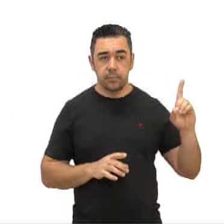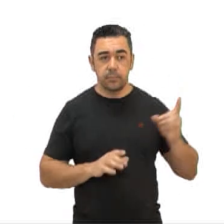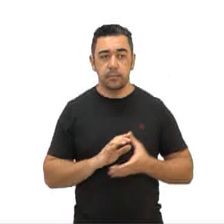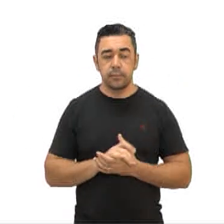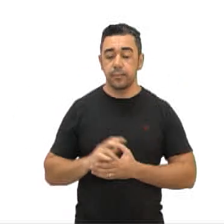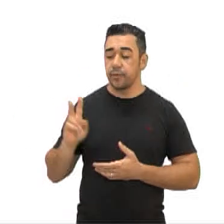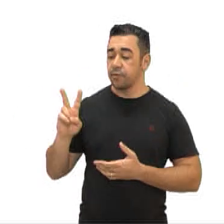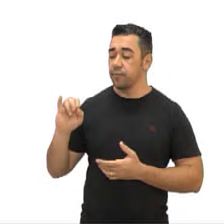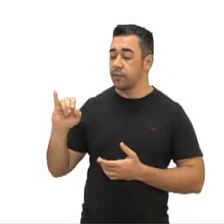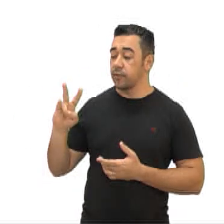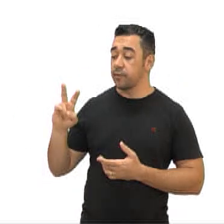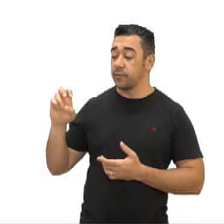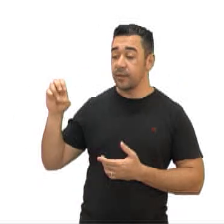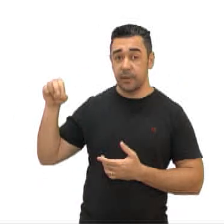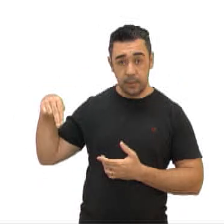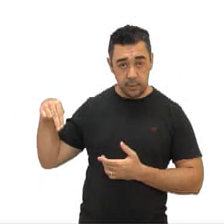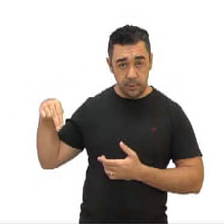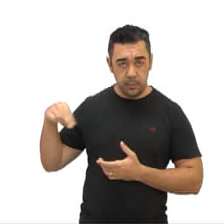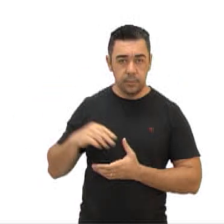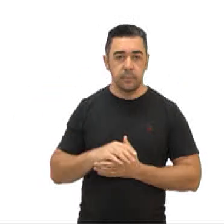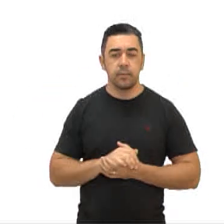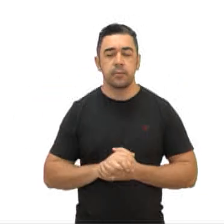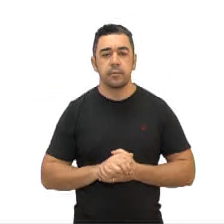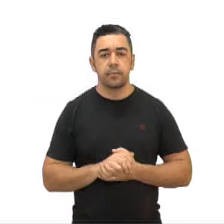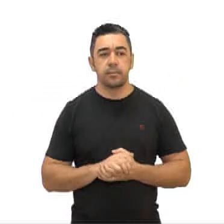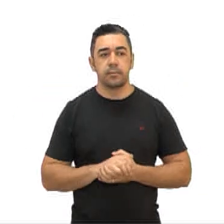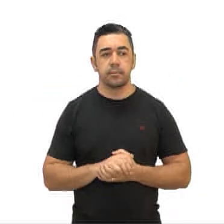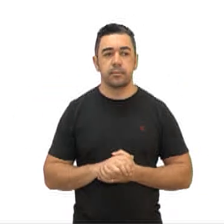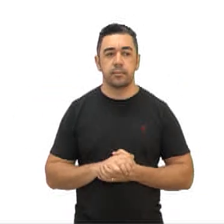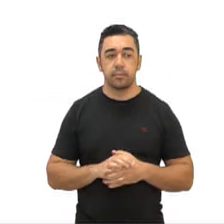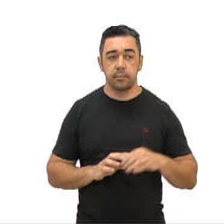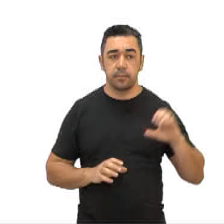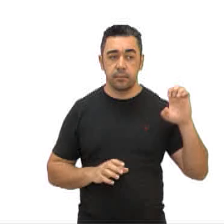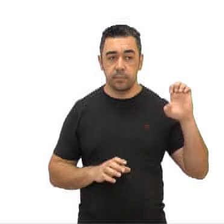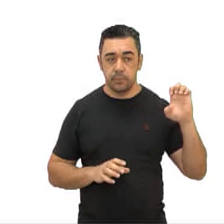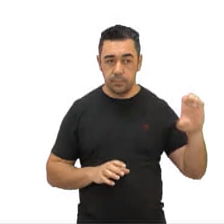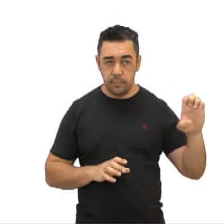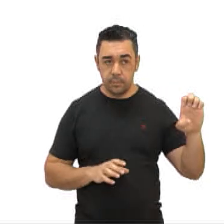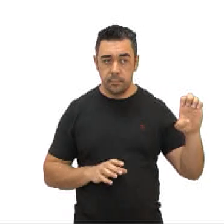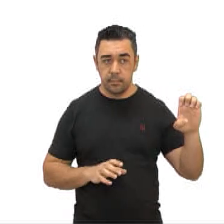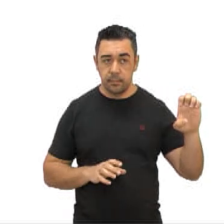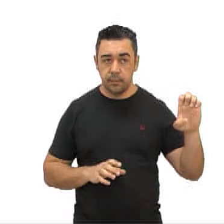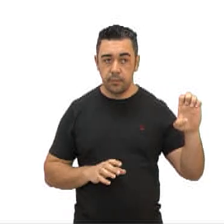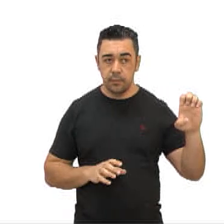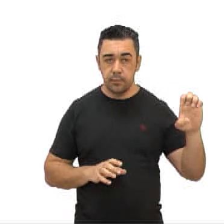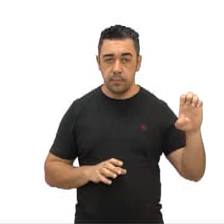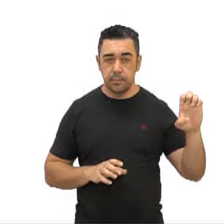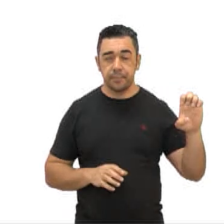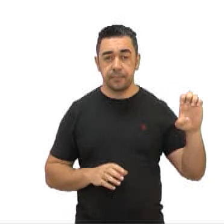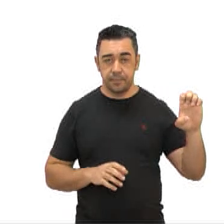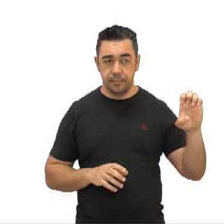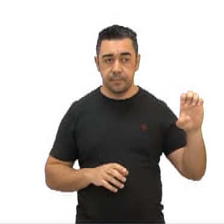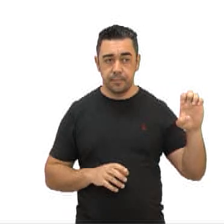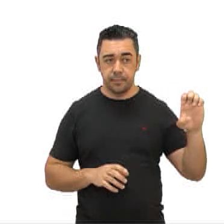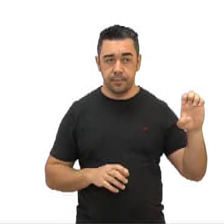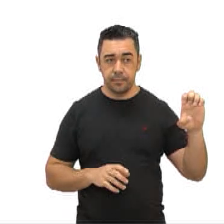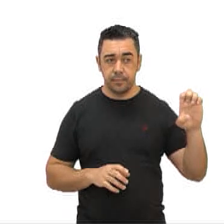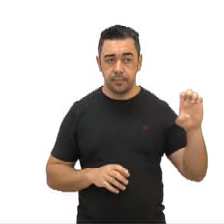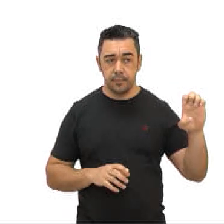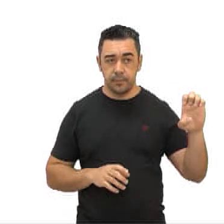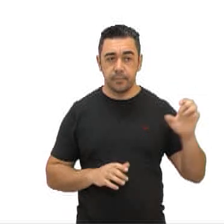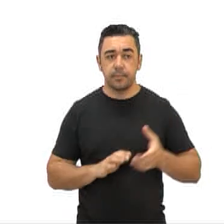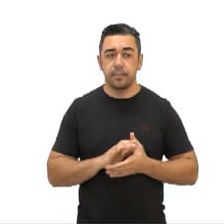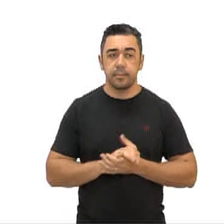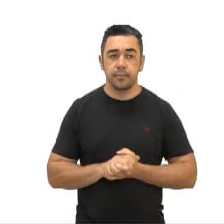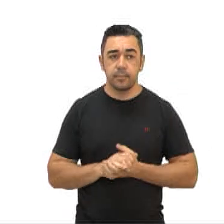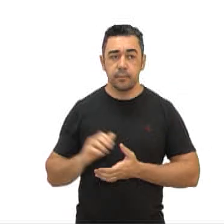los funcionários vivem cerca de la fábrica. Verbo vivir, los funcionários, ellos viven. E